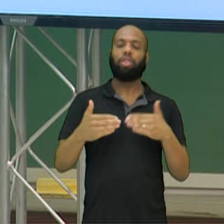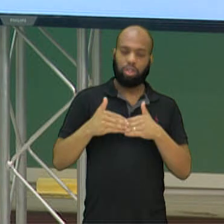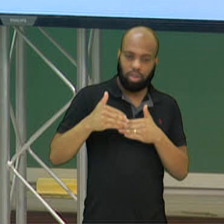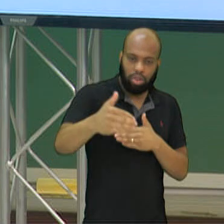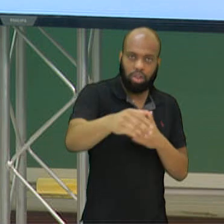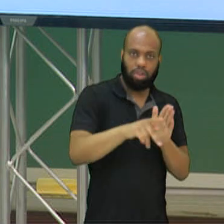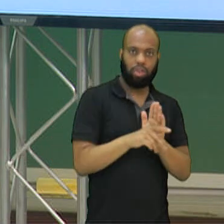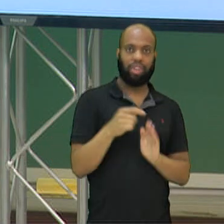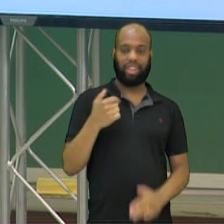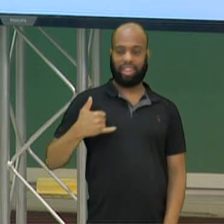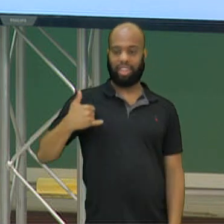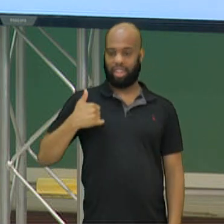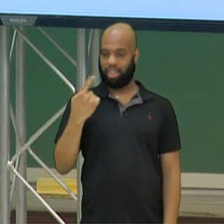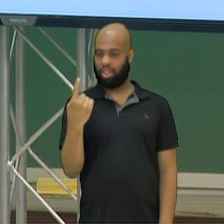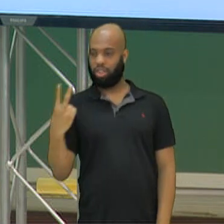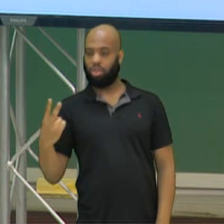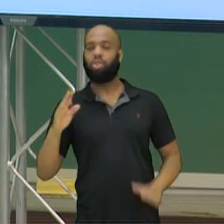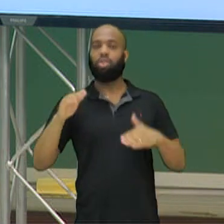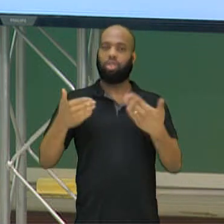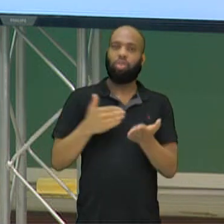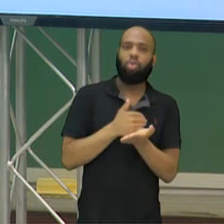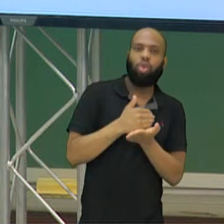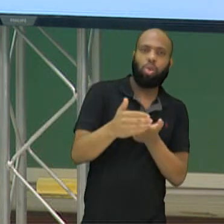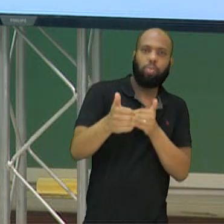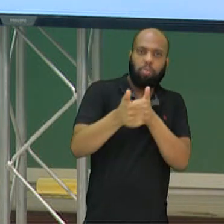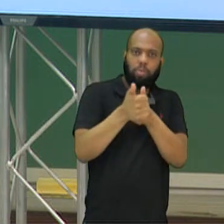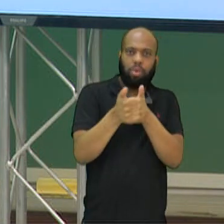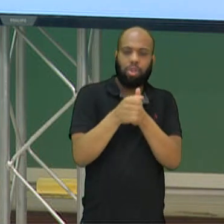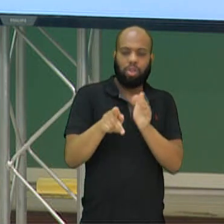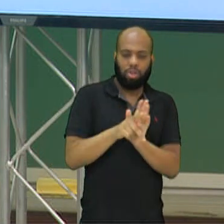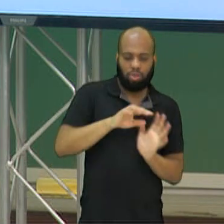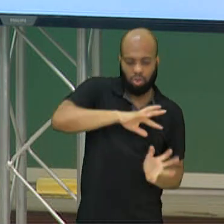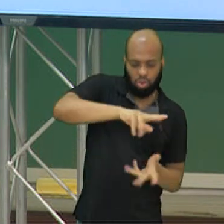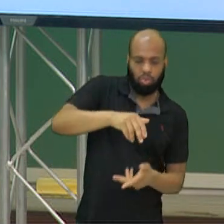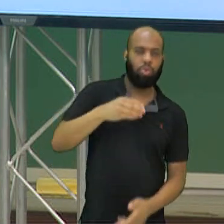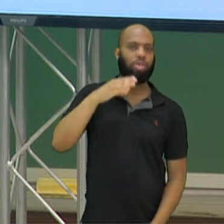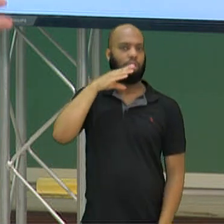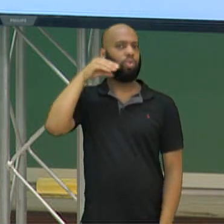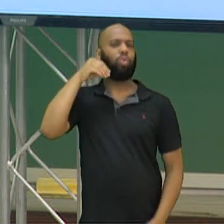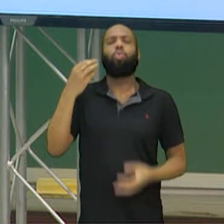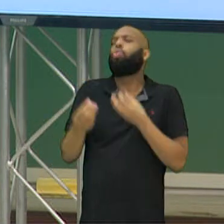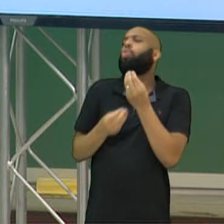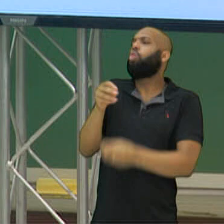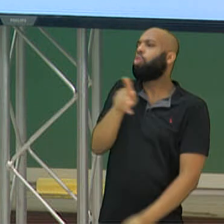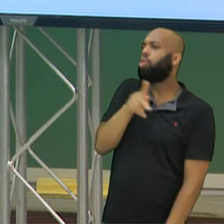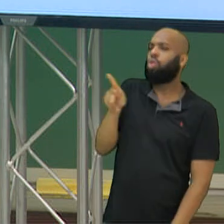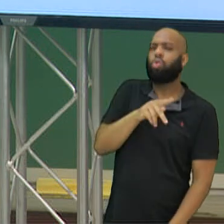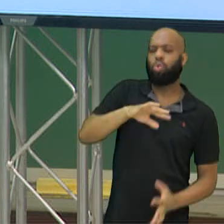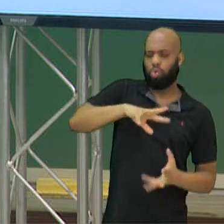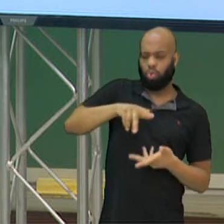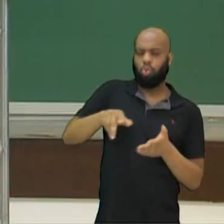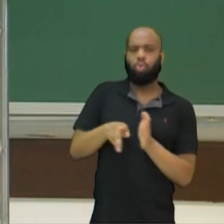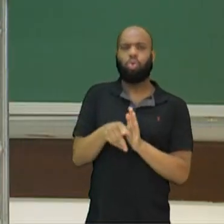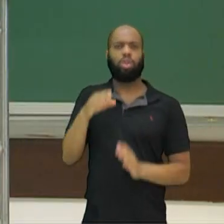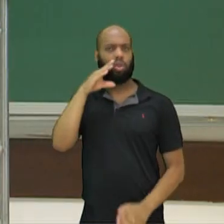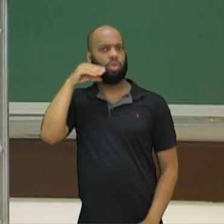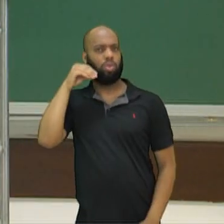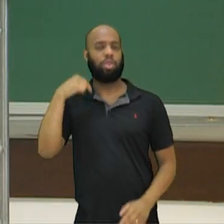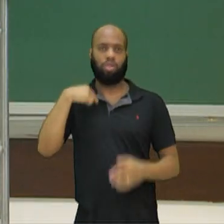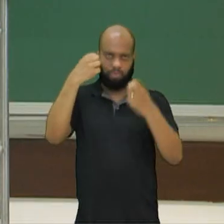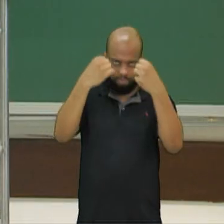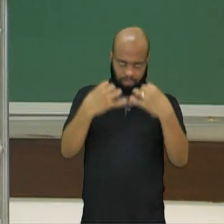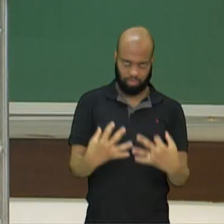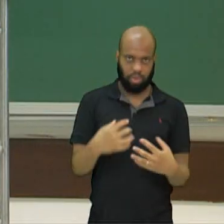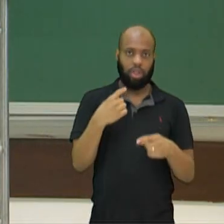partir dos 12 anos, é que a gente começa a se aproximar do mundo dos adultos. Como assim, professor, se aproximar do mundo dos adultos? Eu